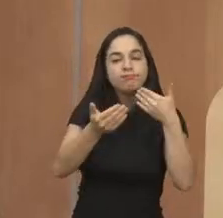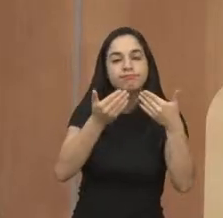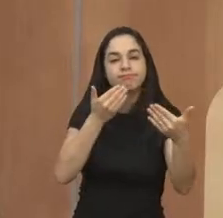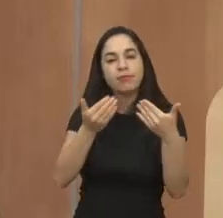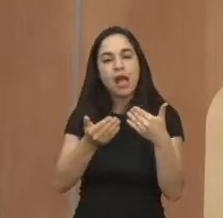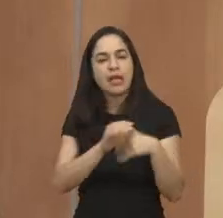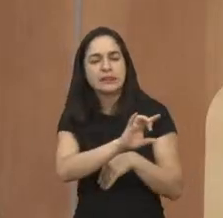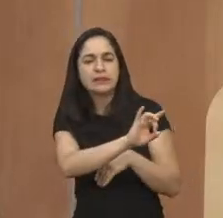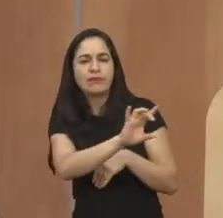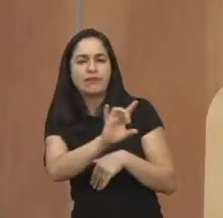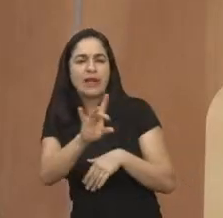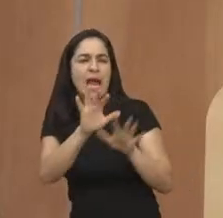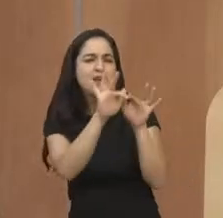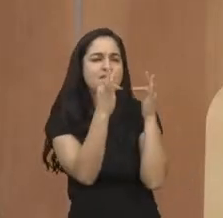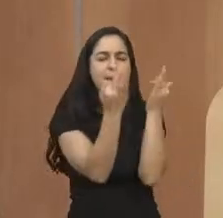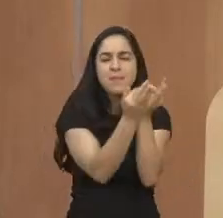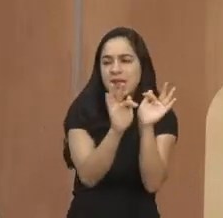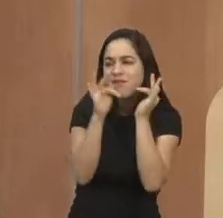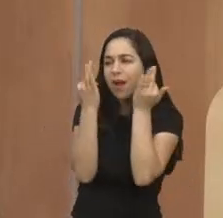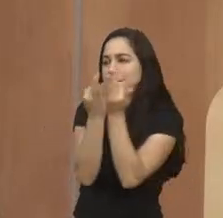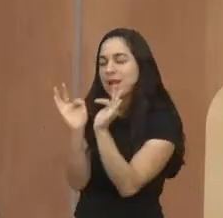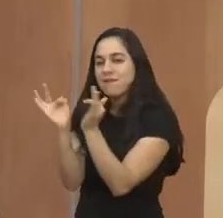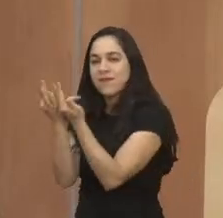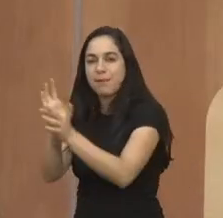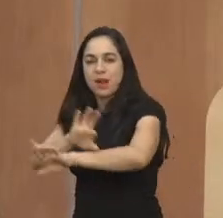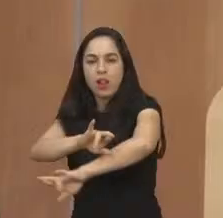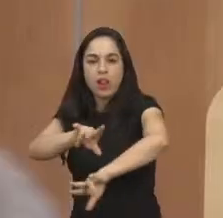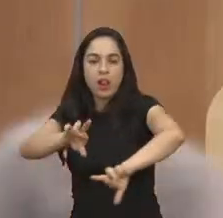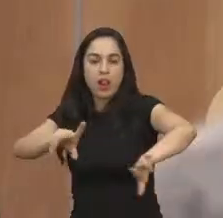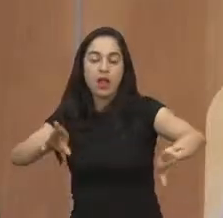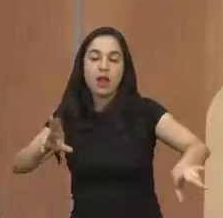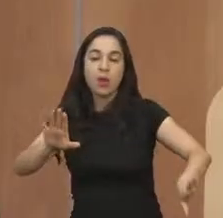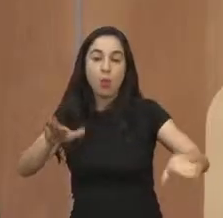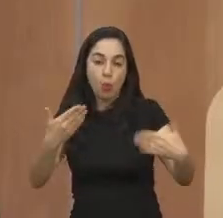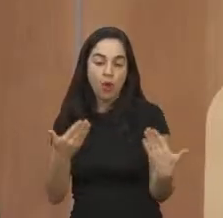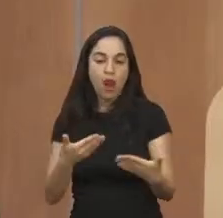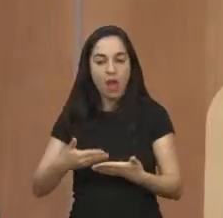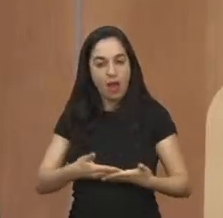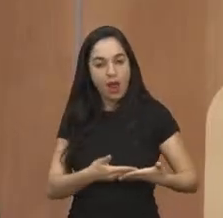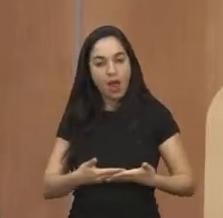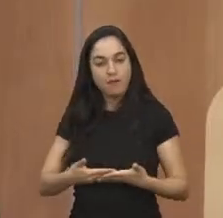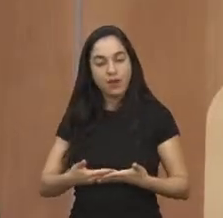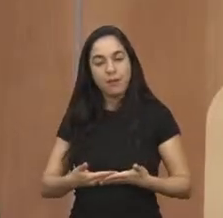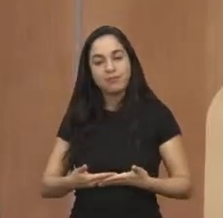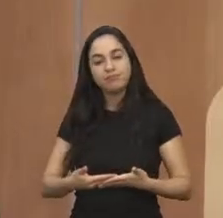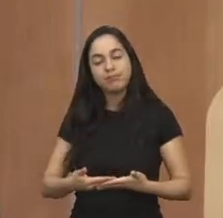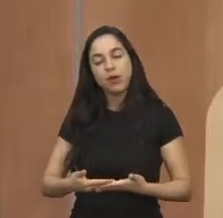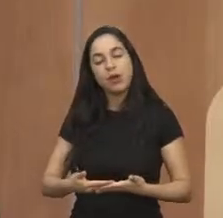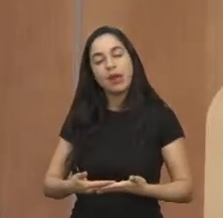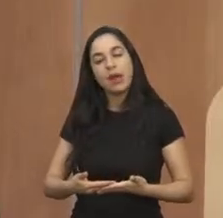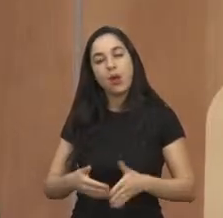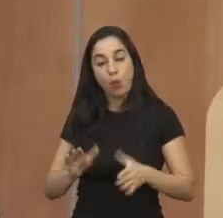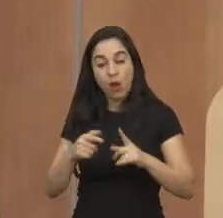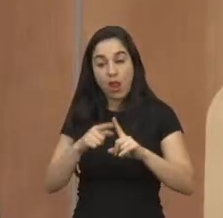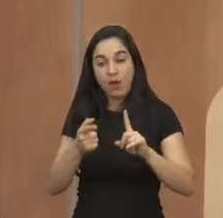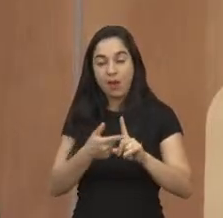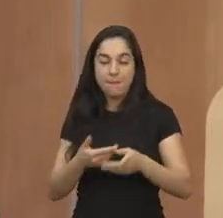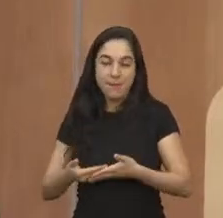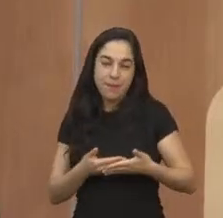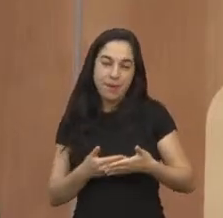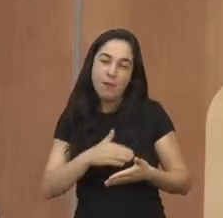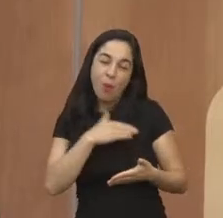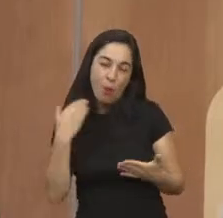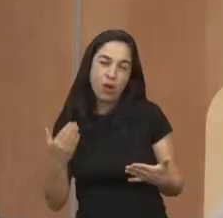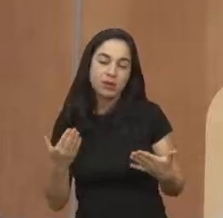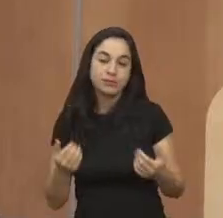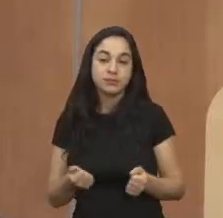que perderam um bebê na gestação. Inclusive, minha mãe passou por isso no passado, em 2003, isso já tem